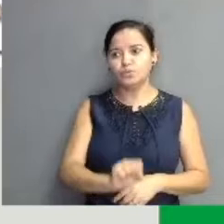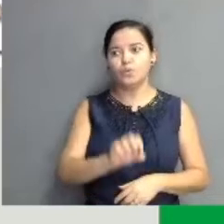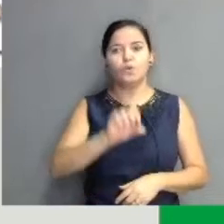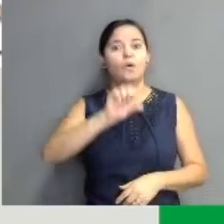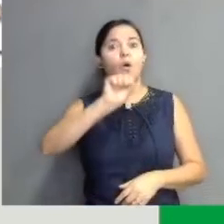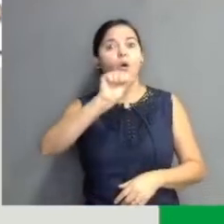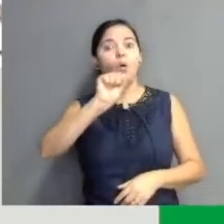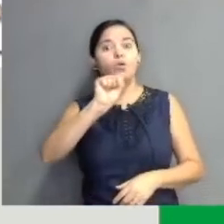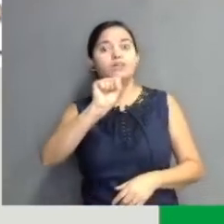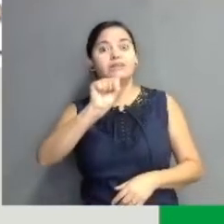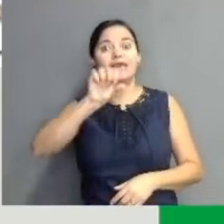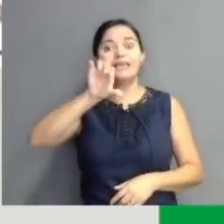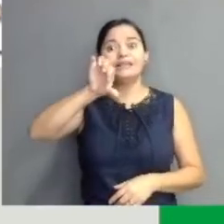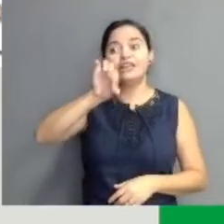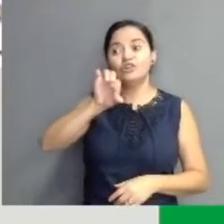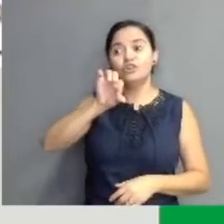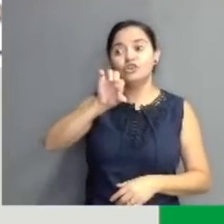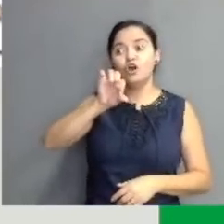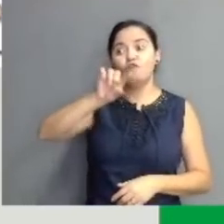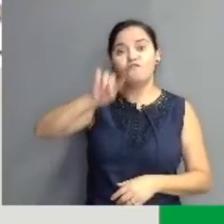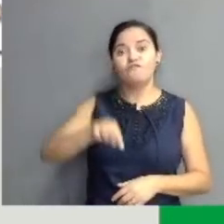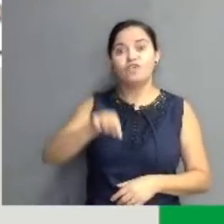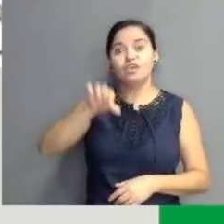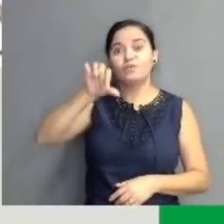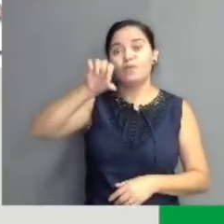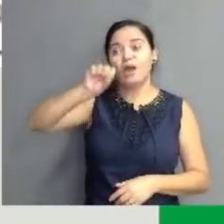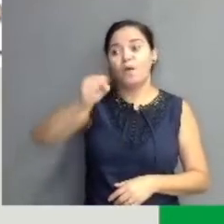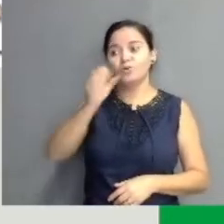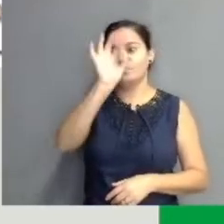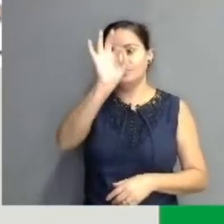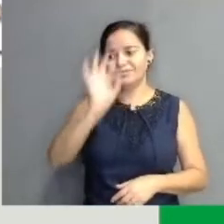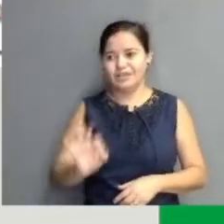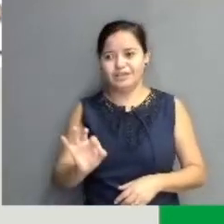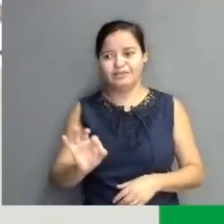89,8%. Quando a gente entra na região, por exemplo, Sudeste, isso dá em torno de